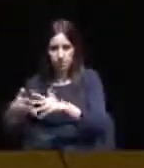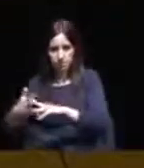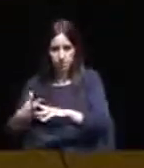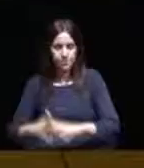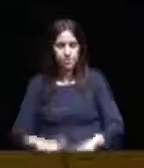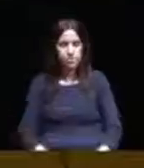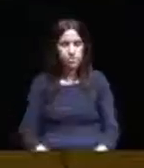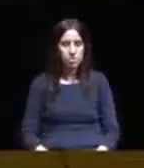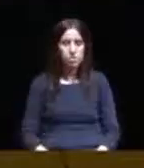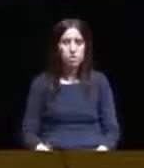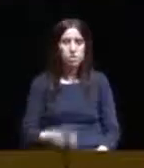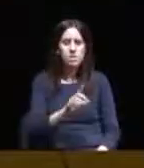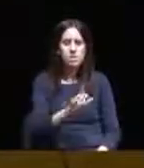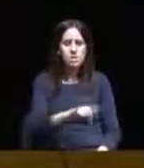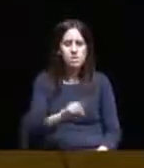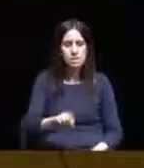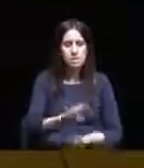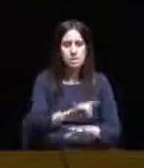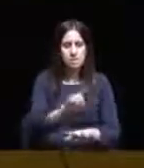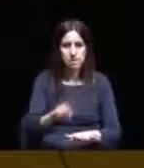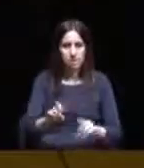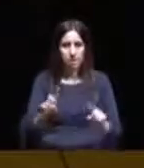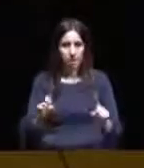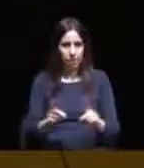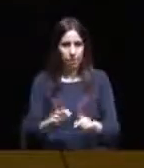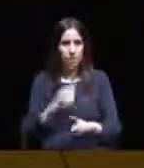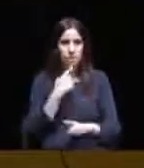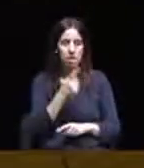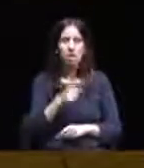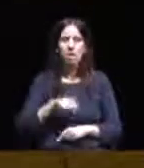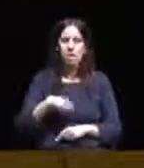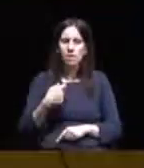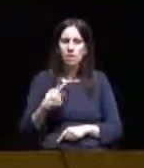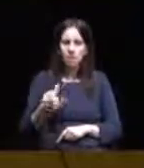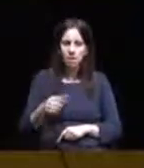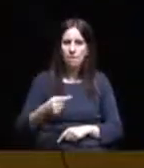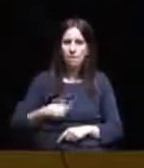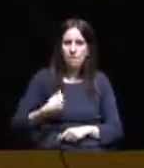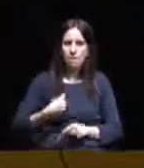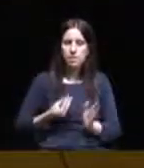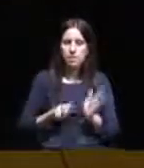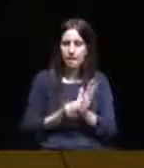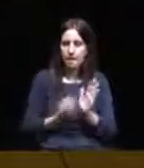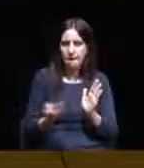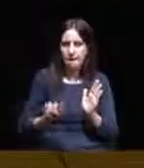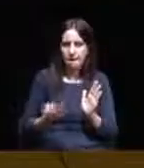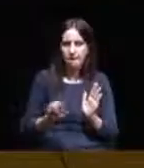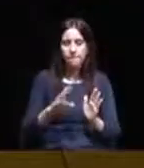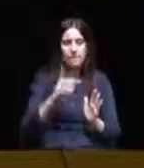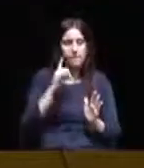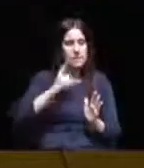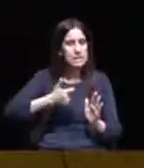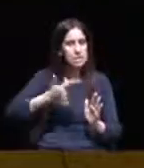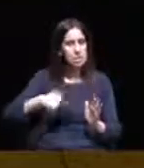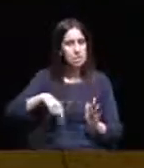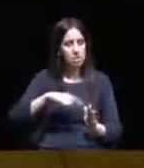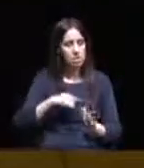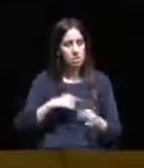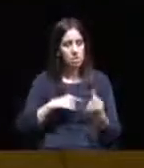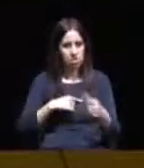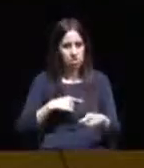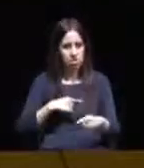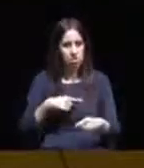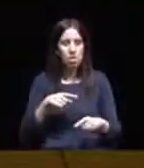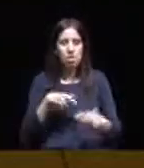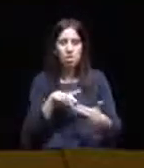Em suma, com todas estas questões, os verdes reconhecem a integração de algumas preocupações e, acima de tudo, reconhecemos a importância